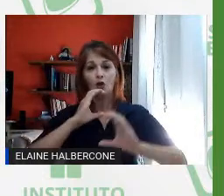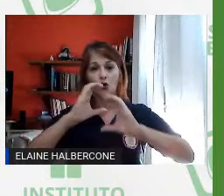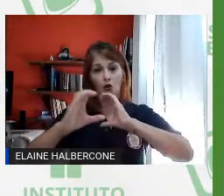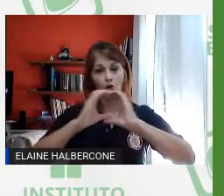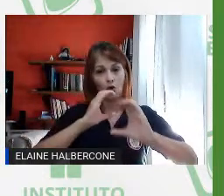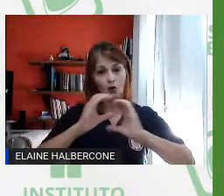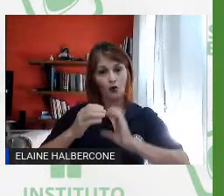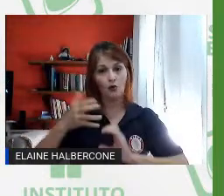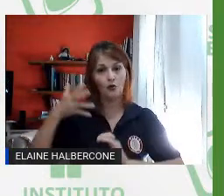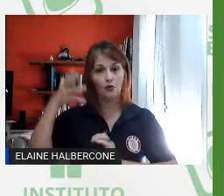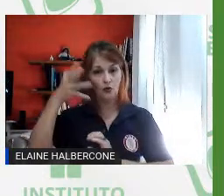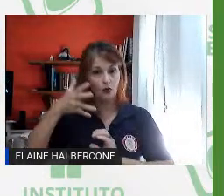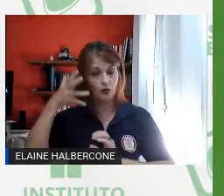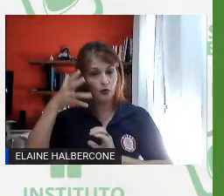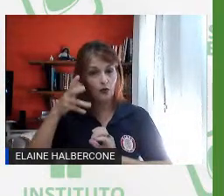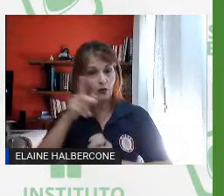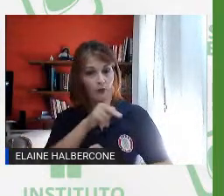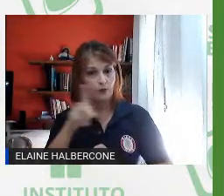monitor e o estudante